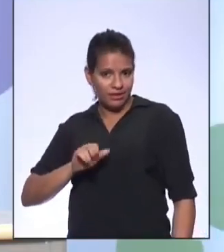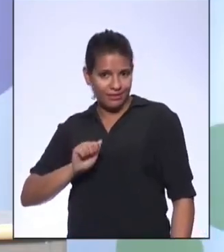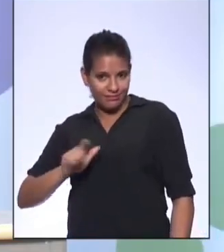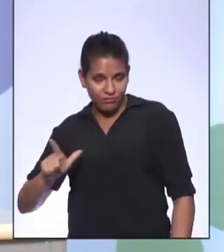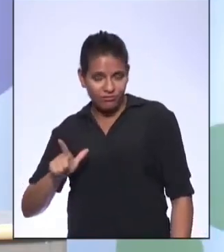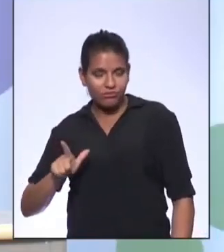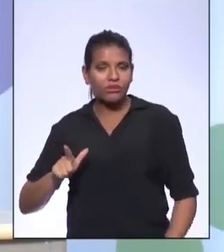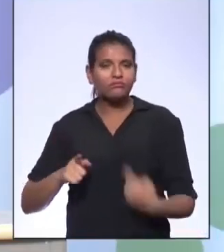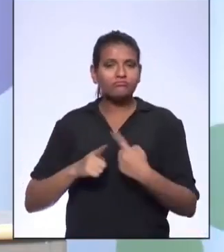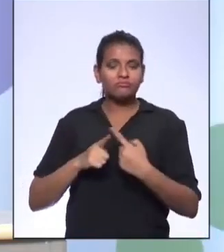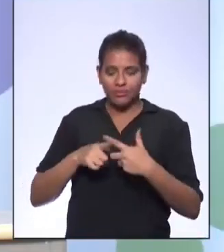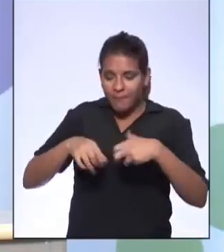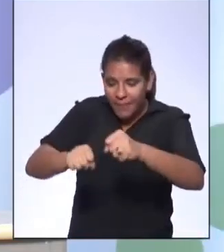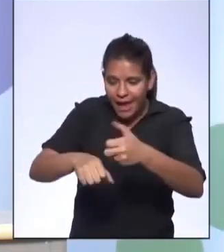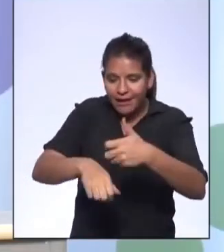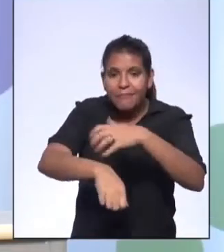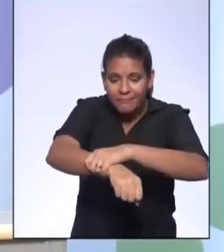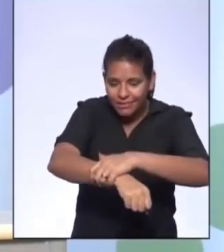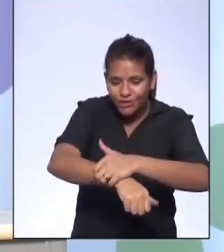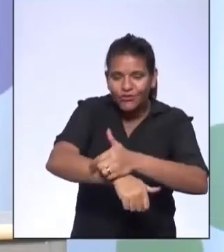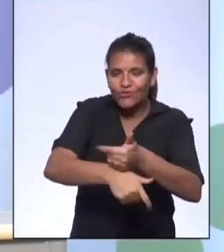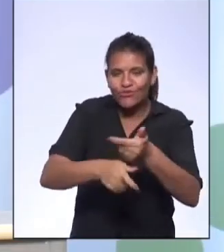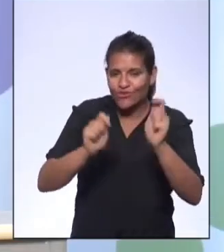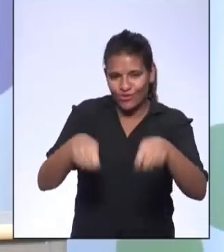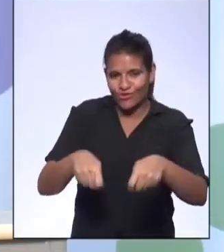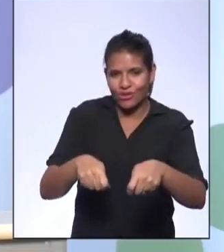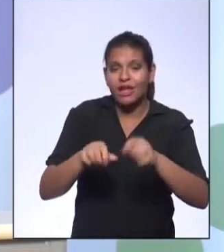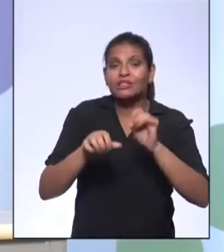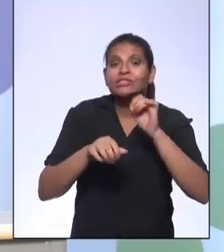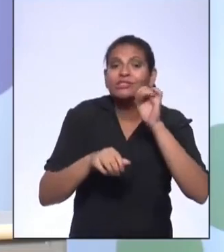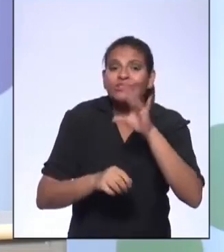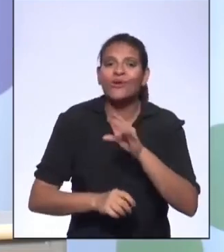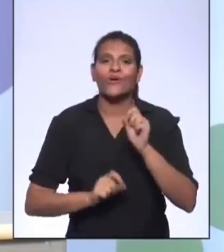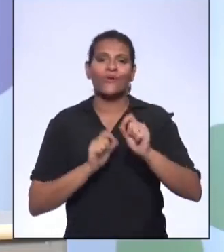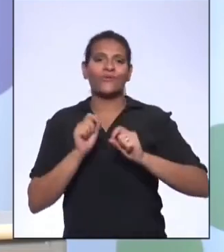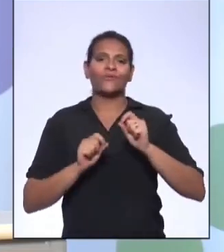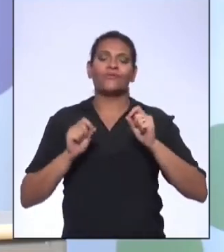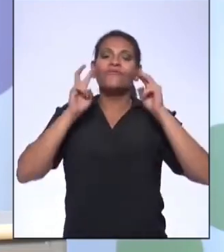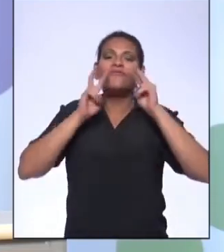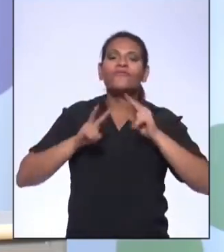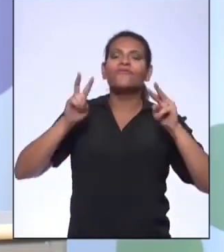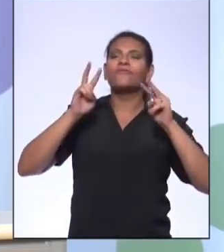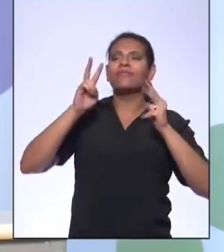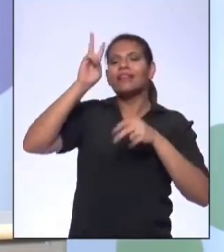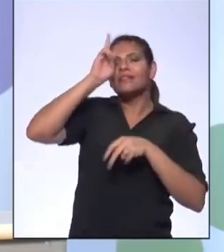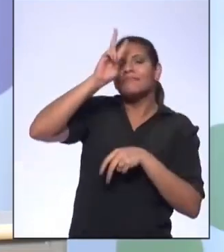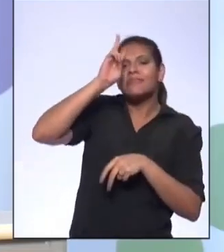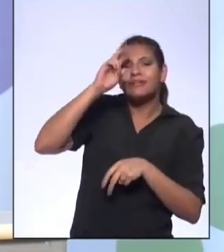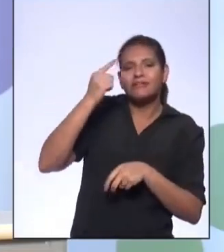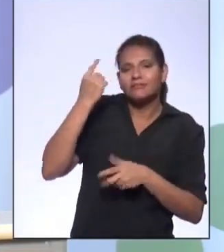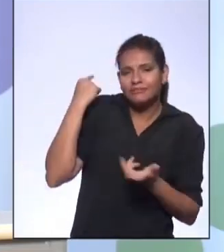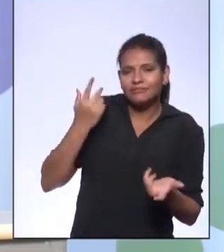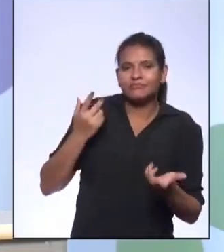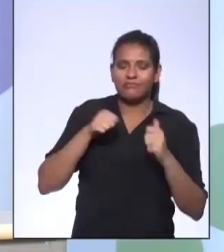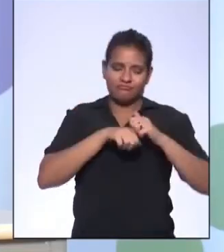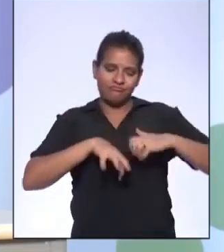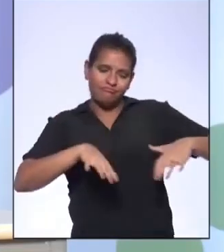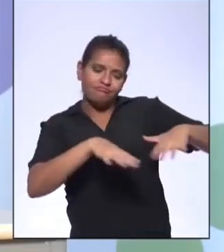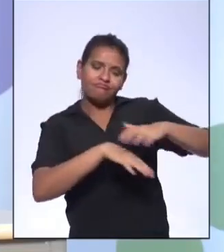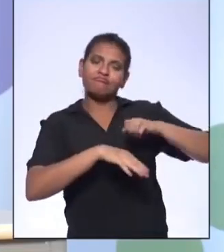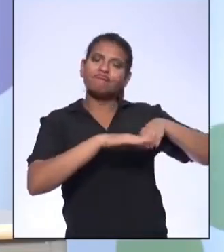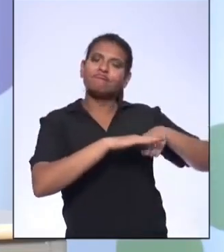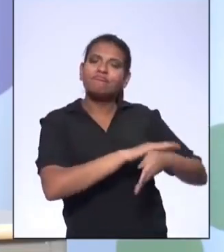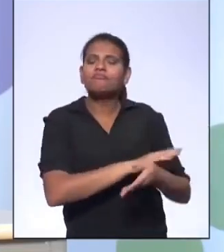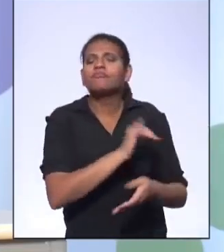falando sobre o patrimônio imaterial como um modo de fazer algo. Por exemplo, o modo de fazer o queijo